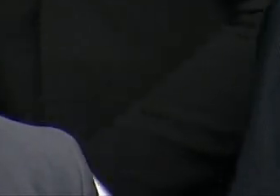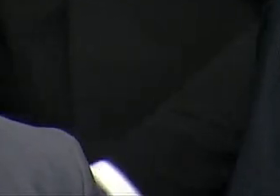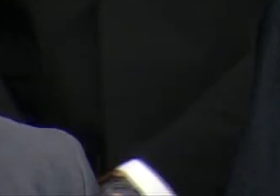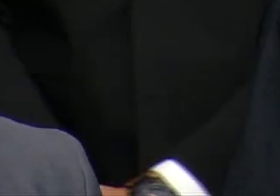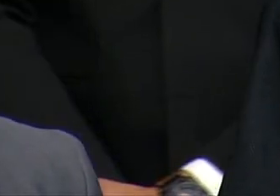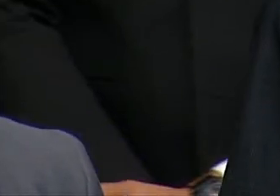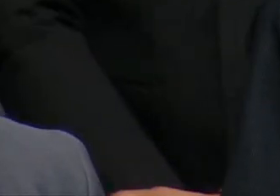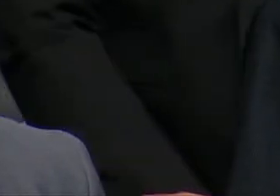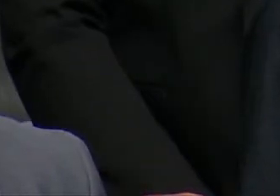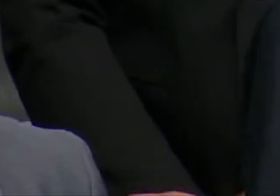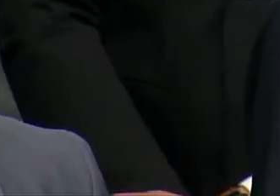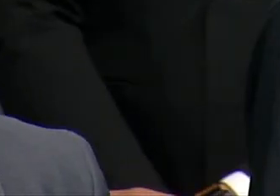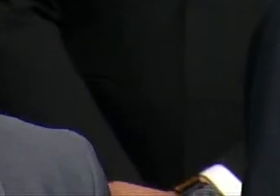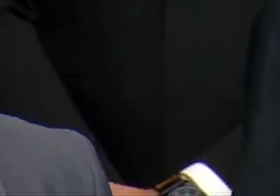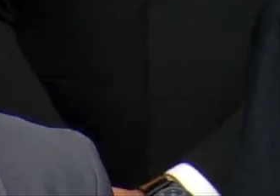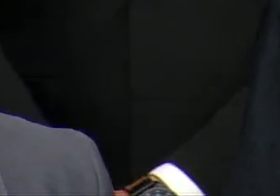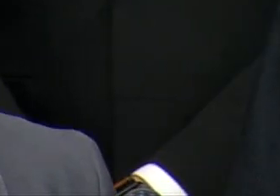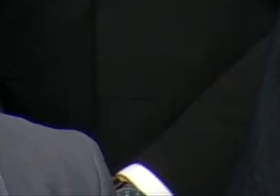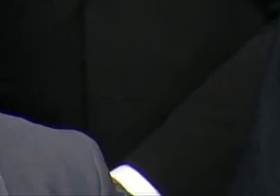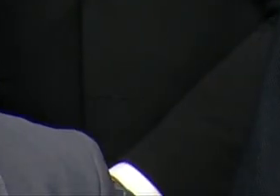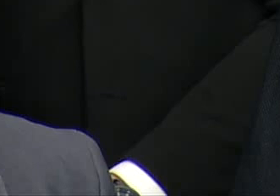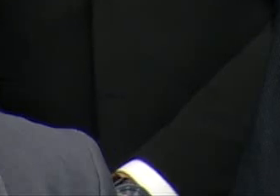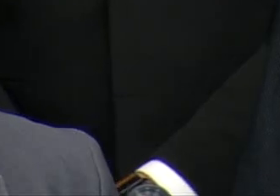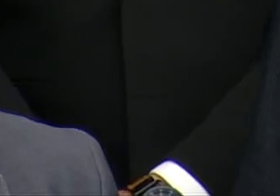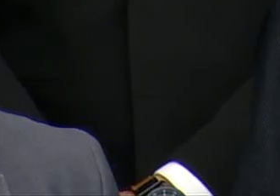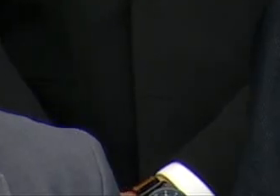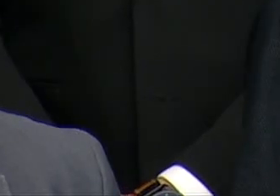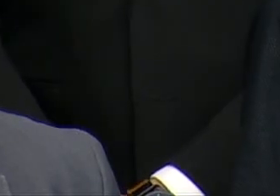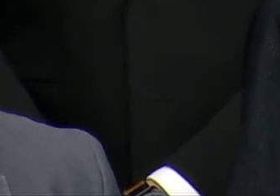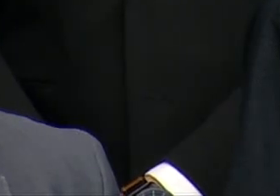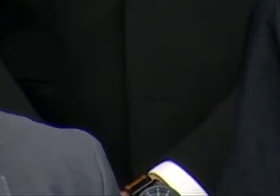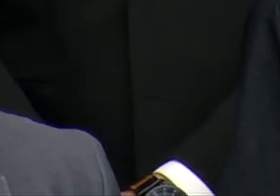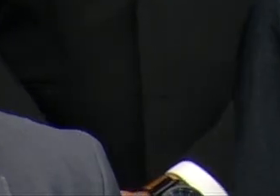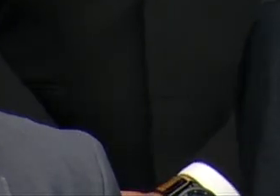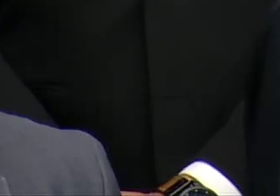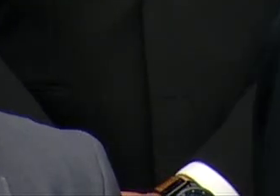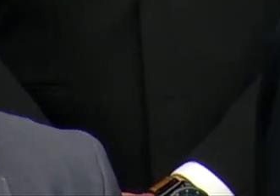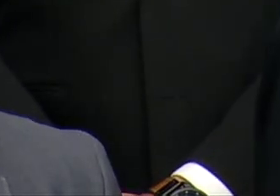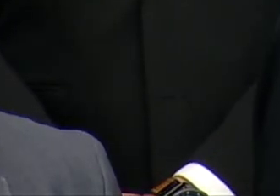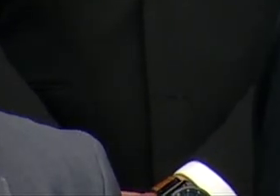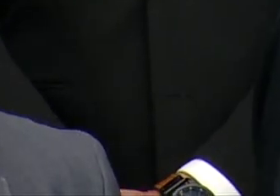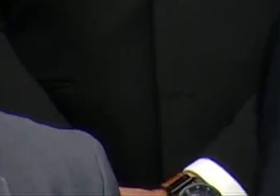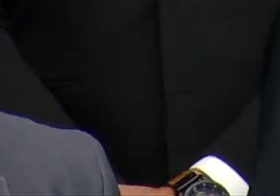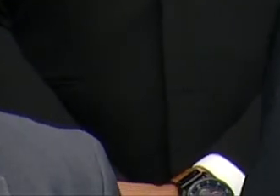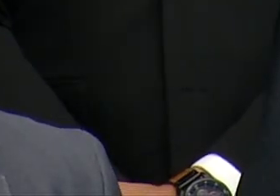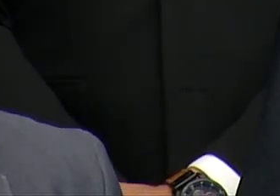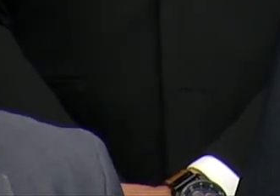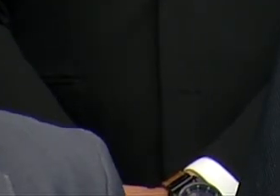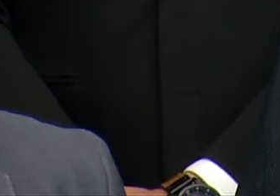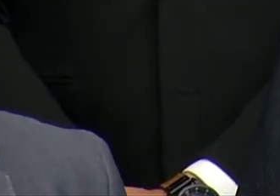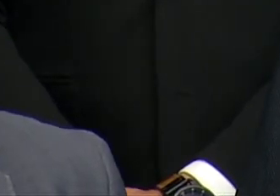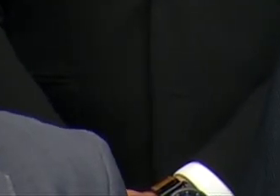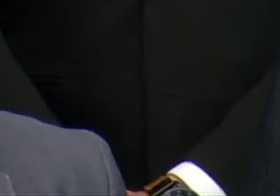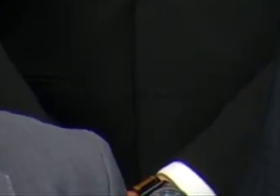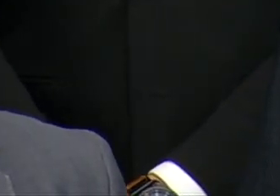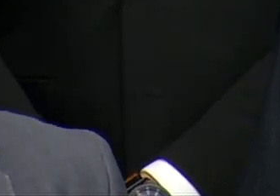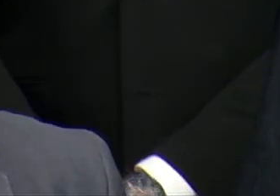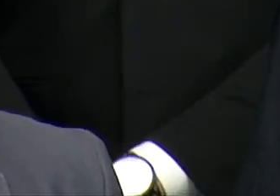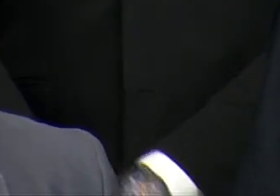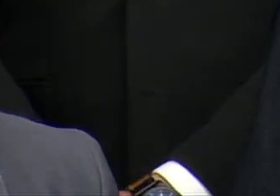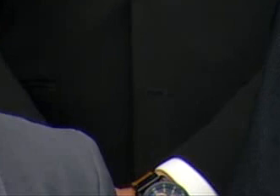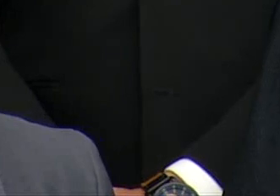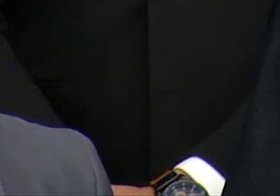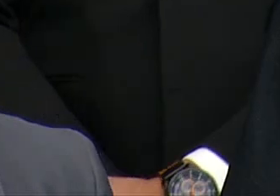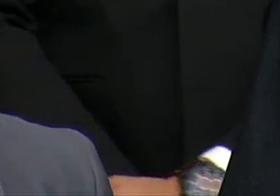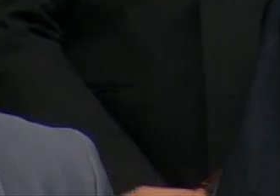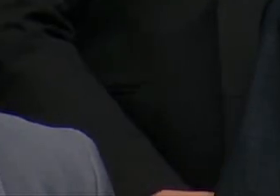mulher excepcional como pessoa, como política. A vereadora Yara Bernardi, né, que conheço desde lá a Câmara do Centro